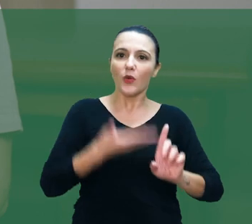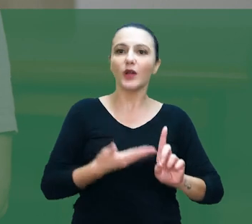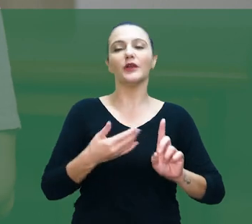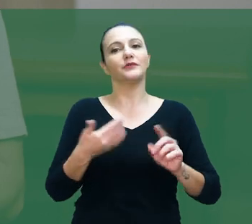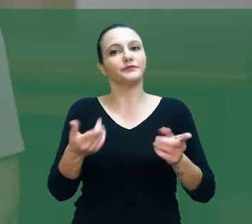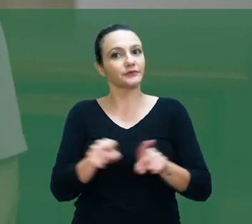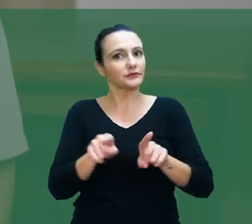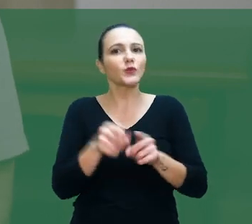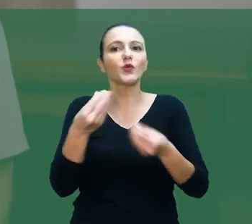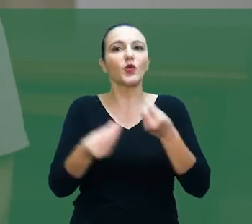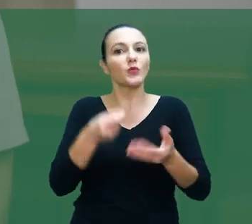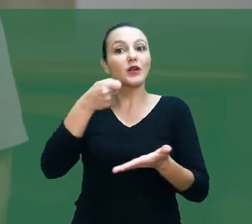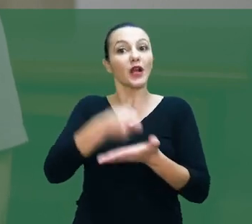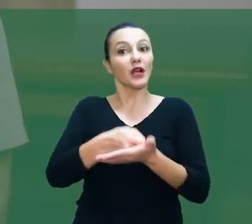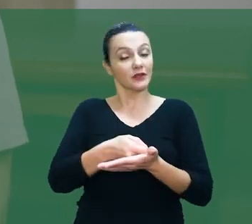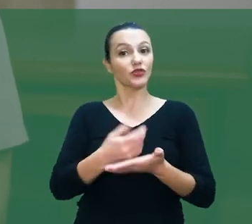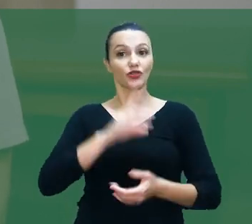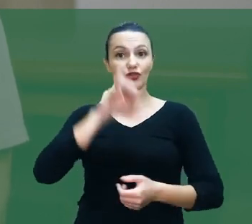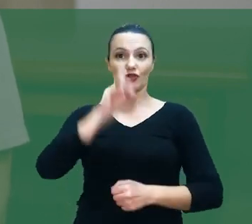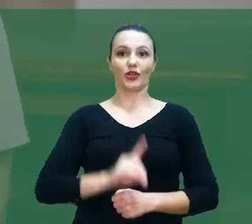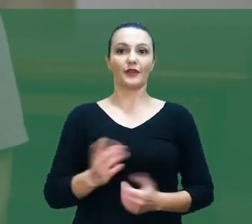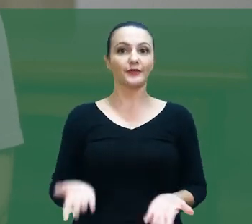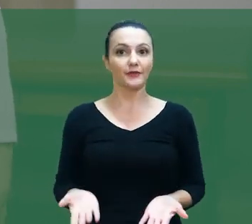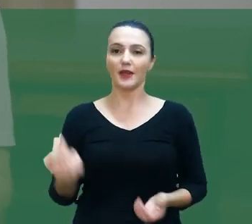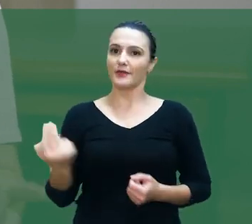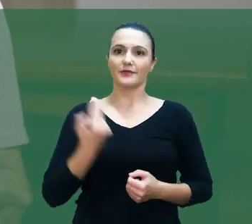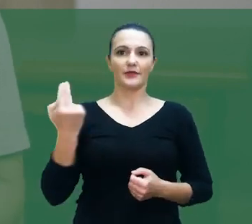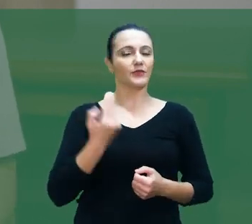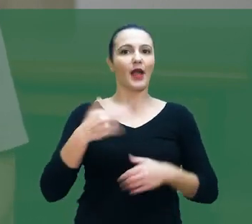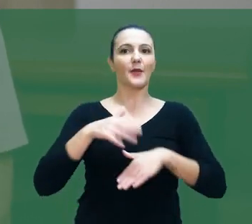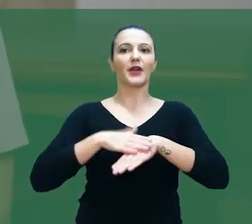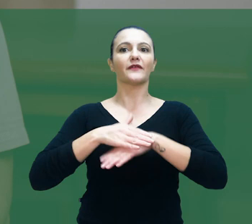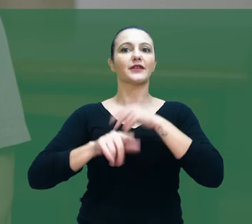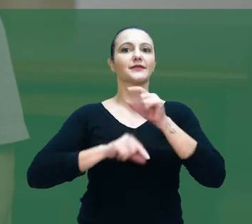garantir também esses direitos, num momento em que não dá mais para fazer como a gente